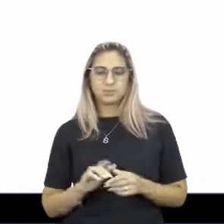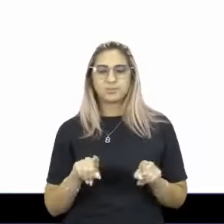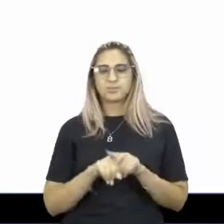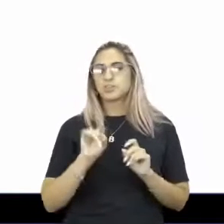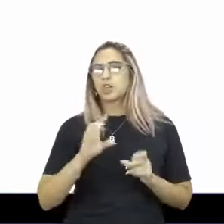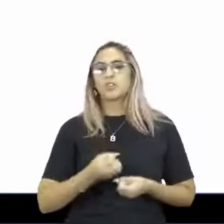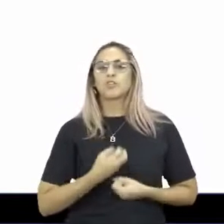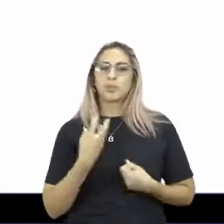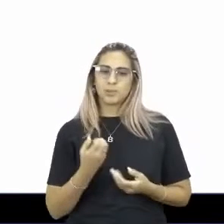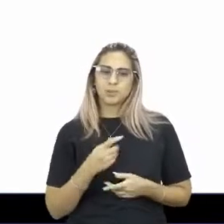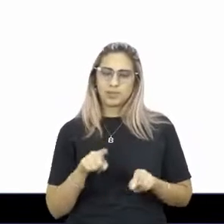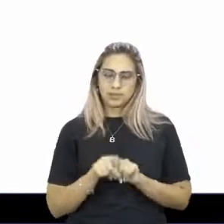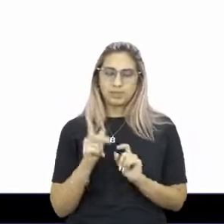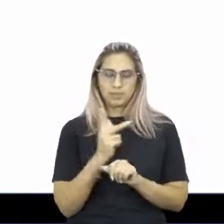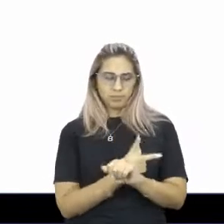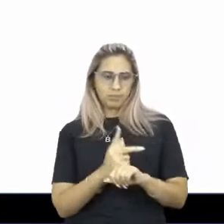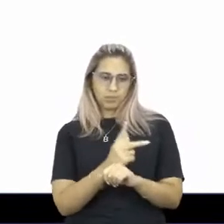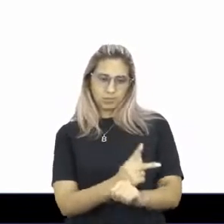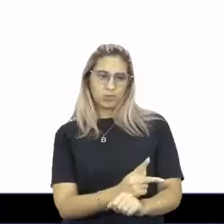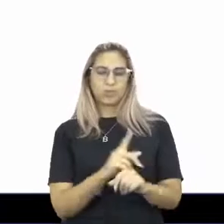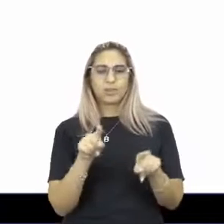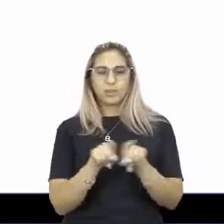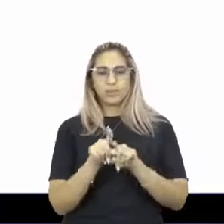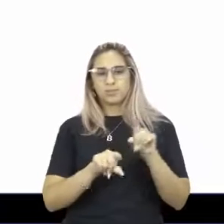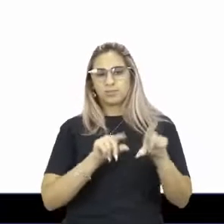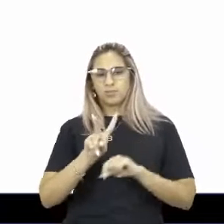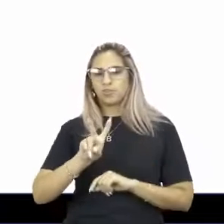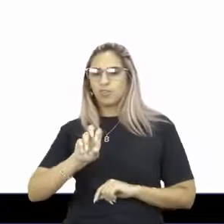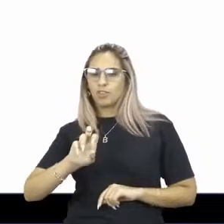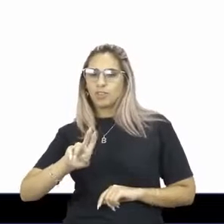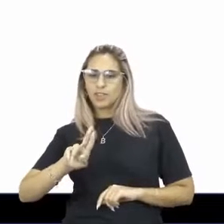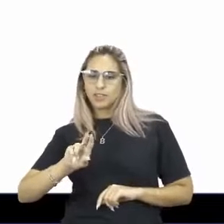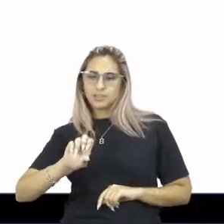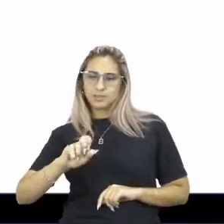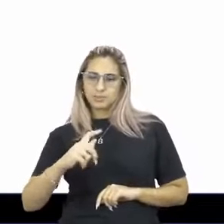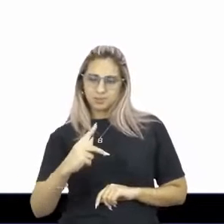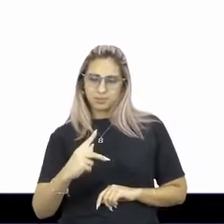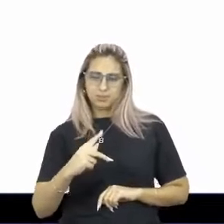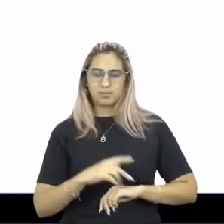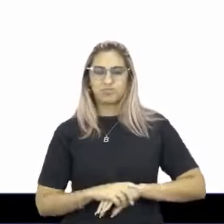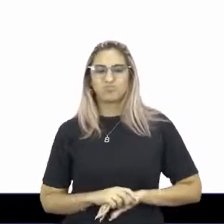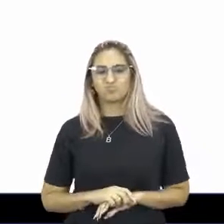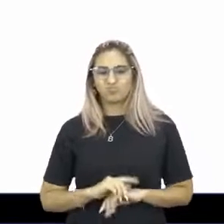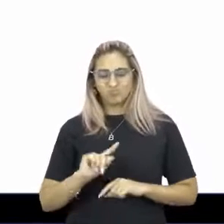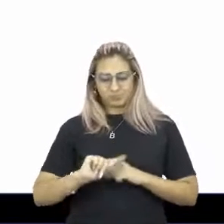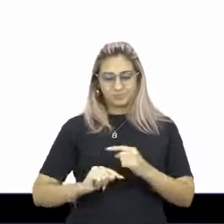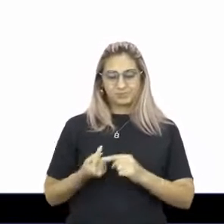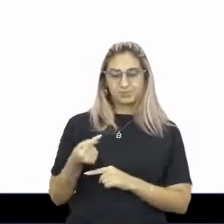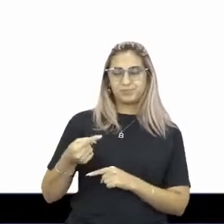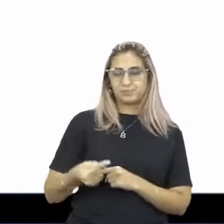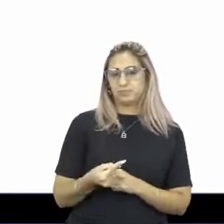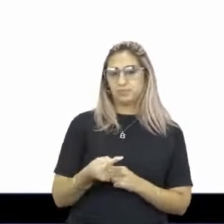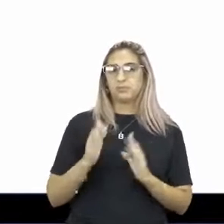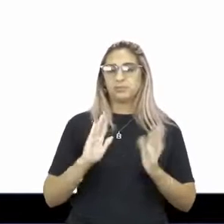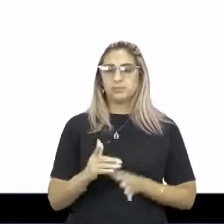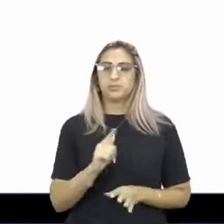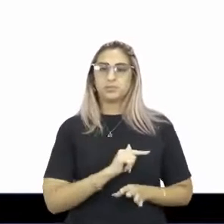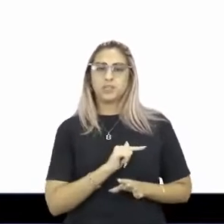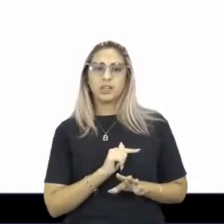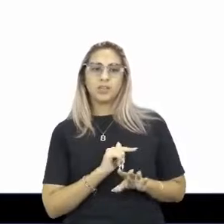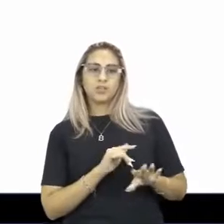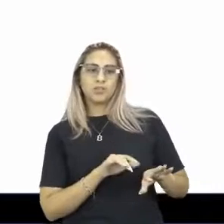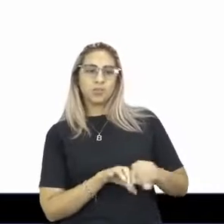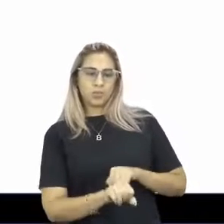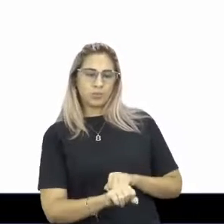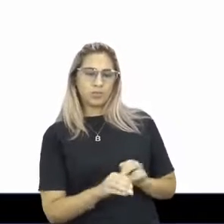informação que a gente buscou também lá das opções da VUNESP. Em seguida aqui, ele traz a